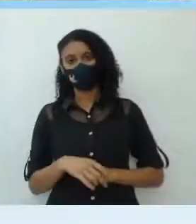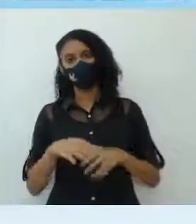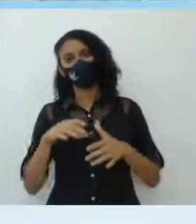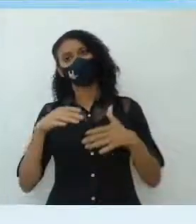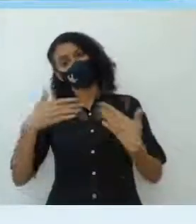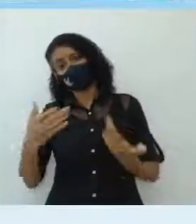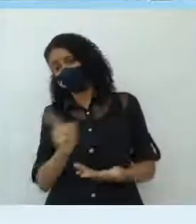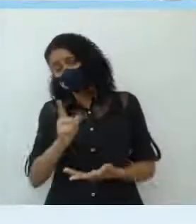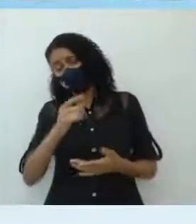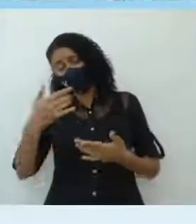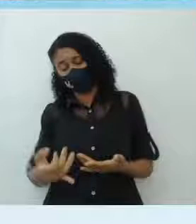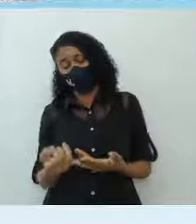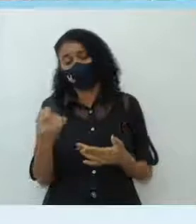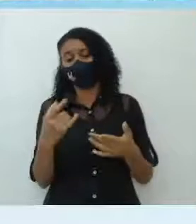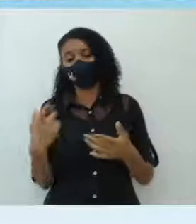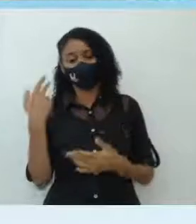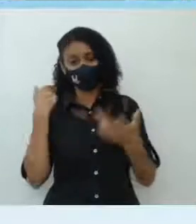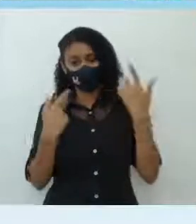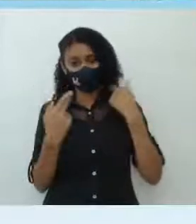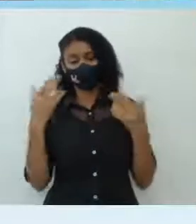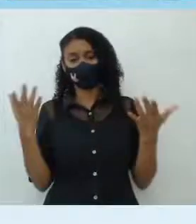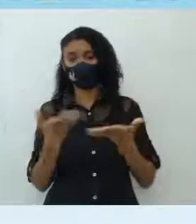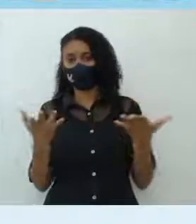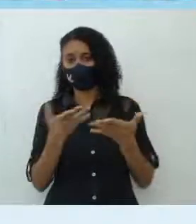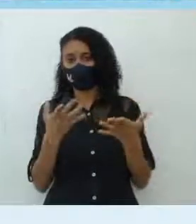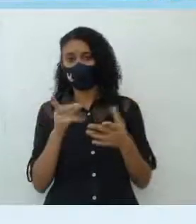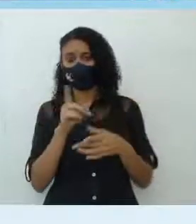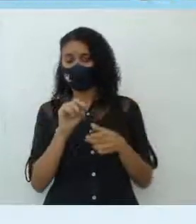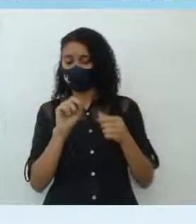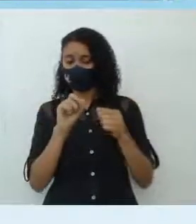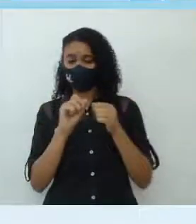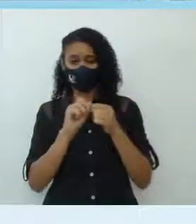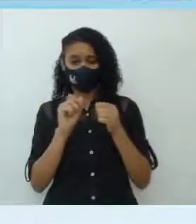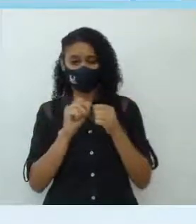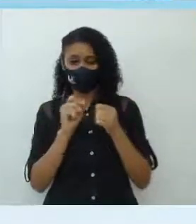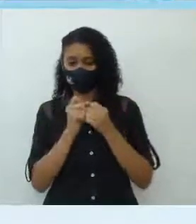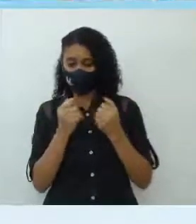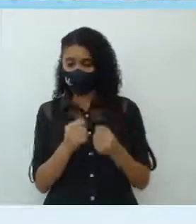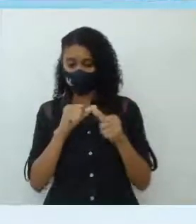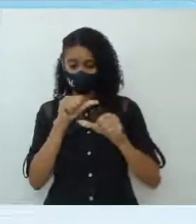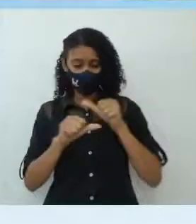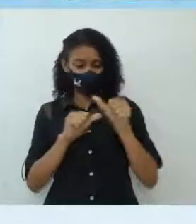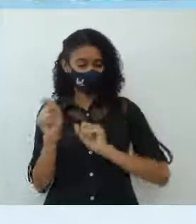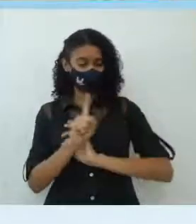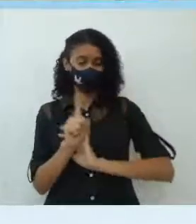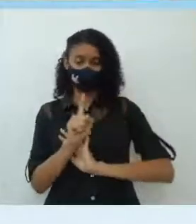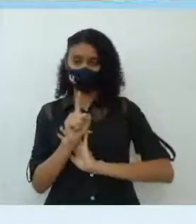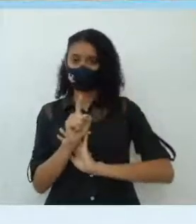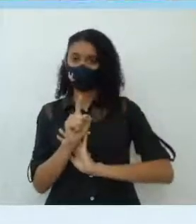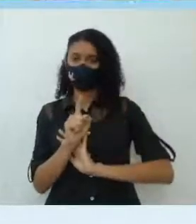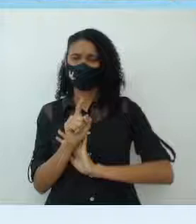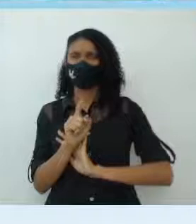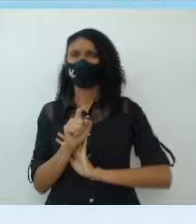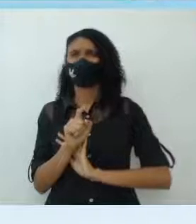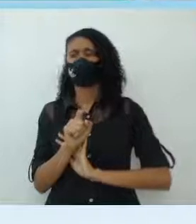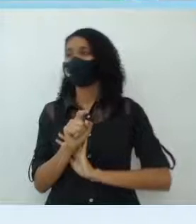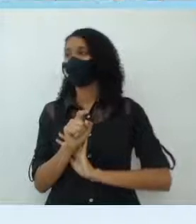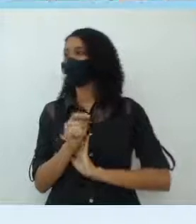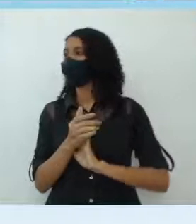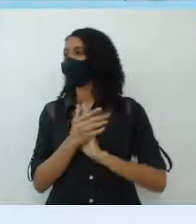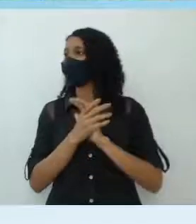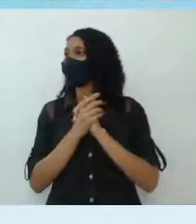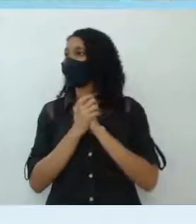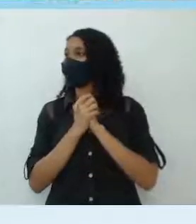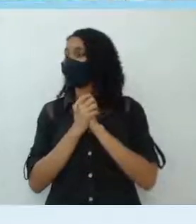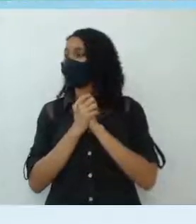não. O fato de você cortar o cabelo nesse exato momento não vai fazer o seu peso mudar de forma significativa. Então, o